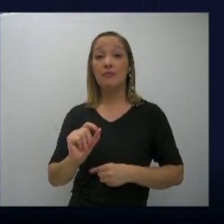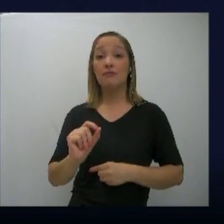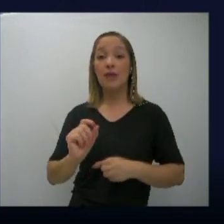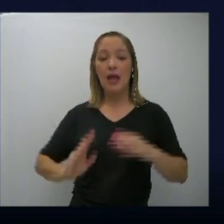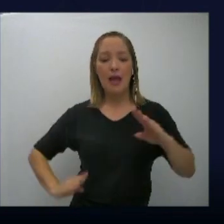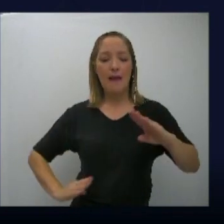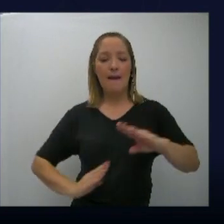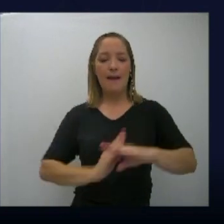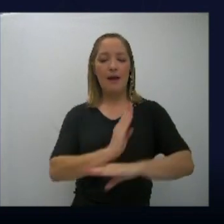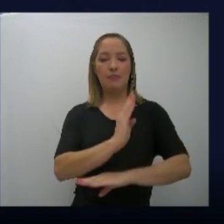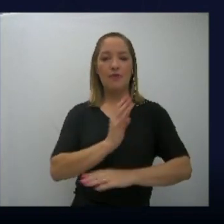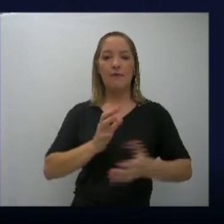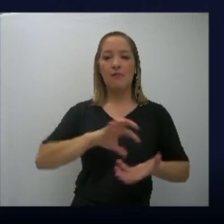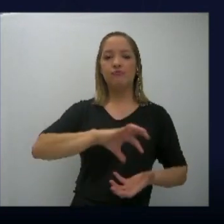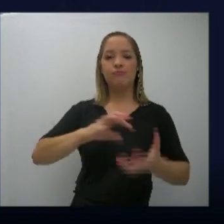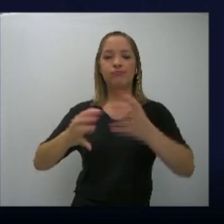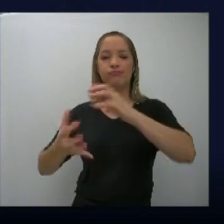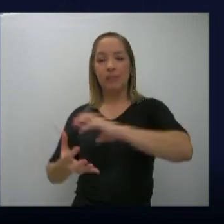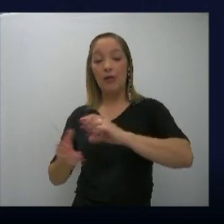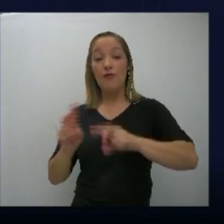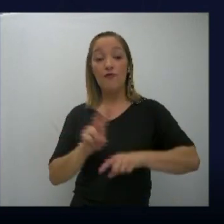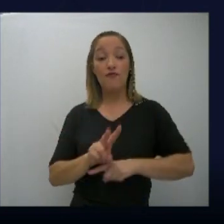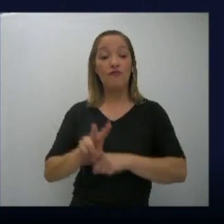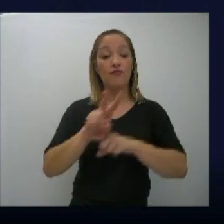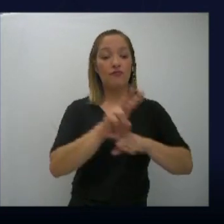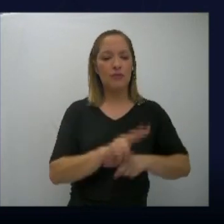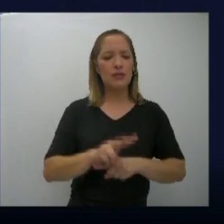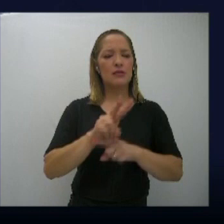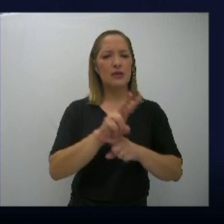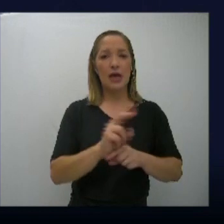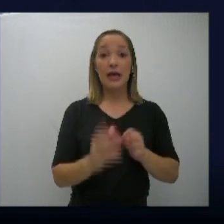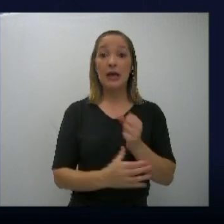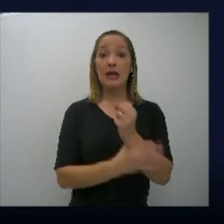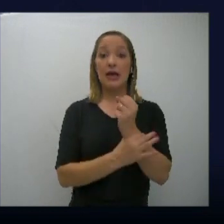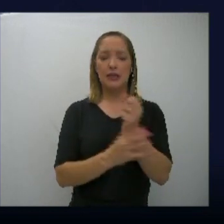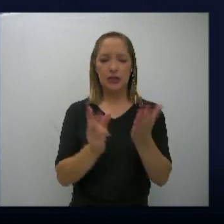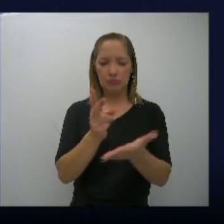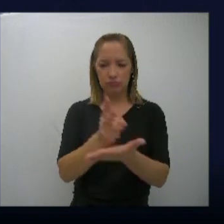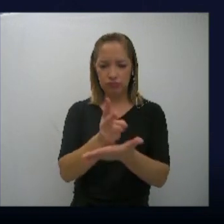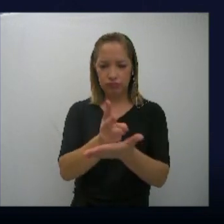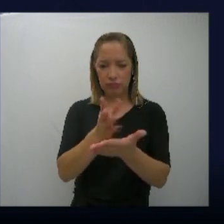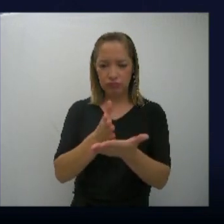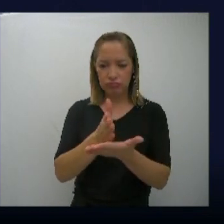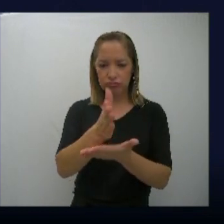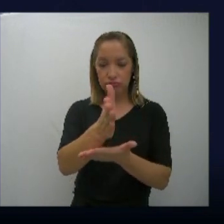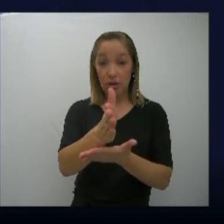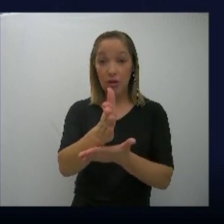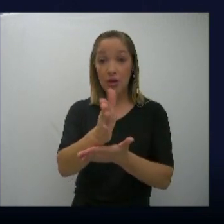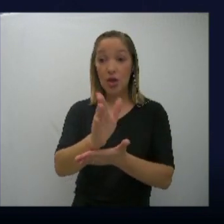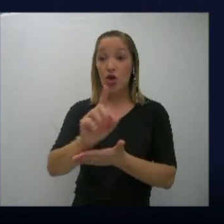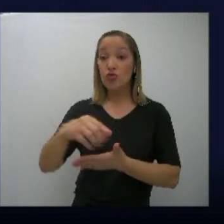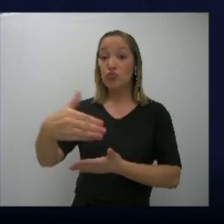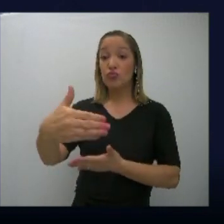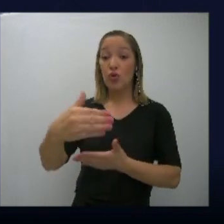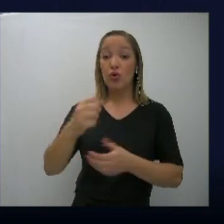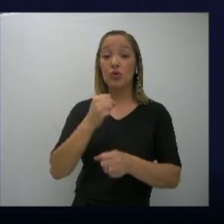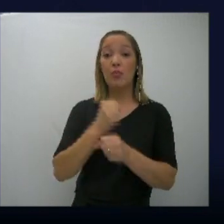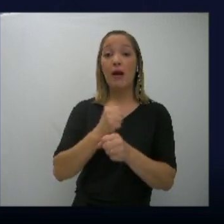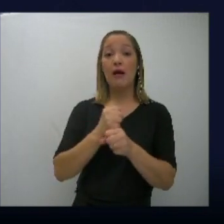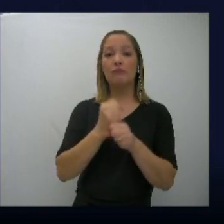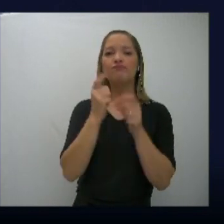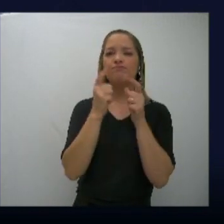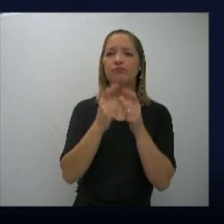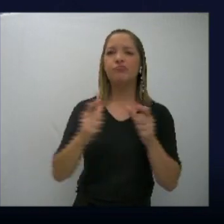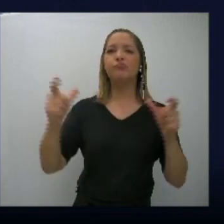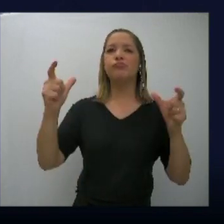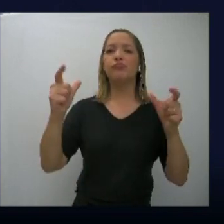a faixa formas fiscais permite a coisa Cigano trilho porque a gente vai encontrar nos próximos anos uma abundância de que desde muito